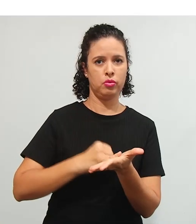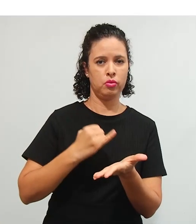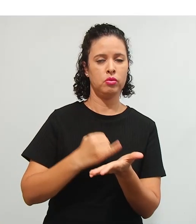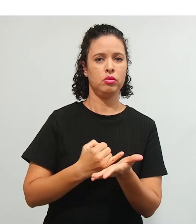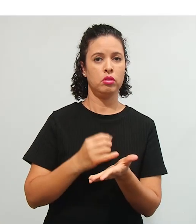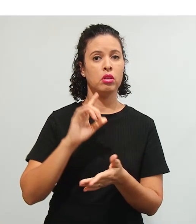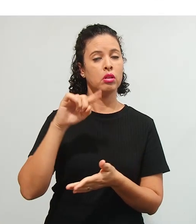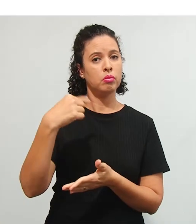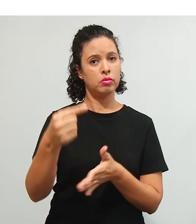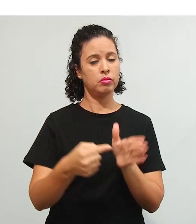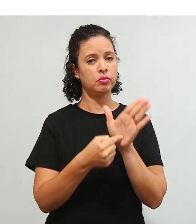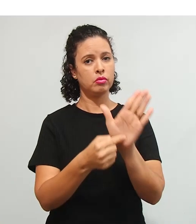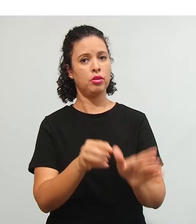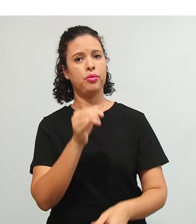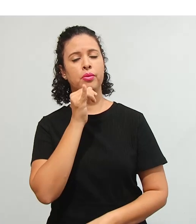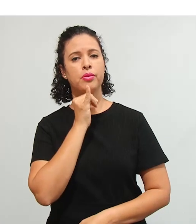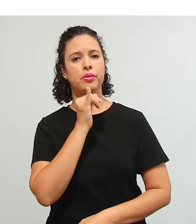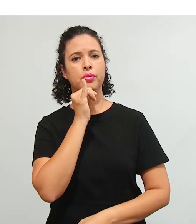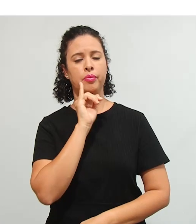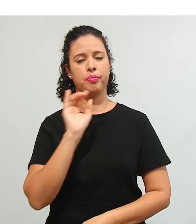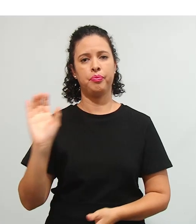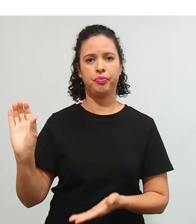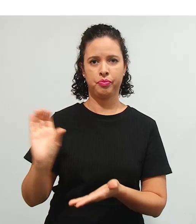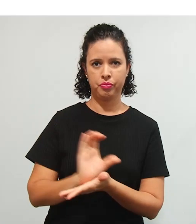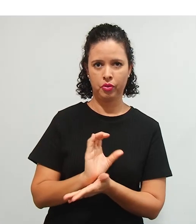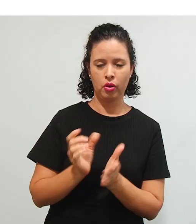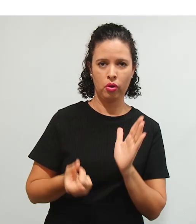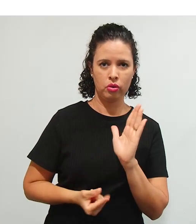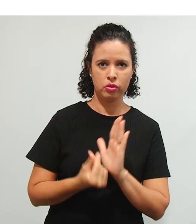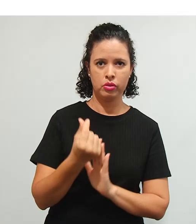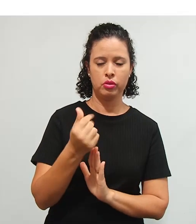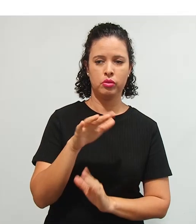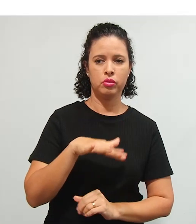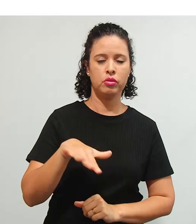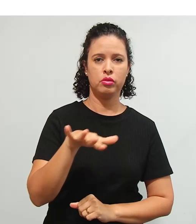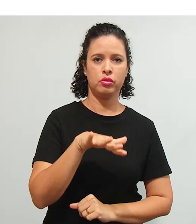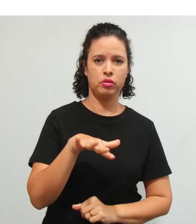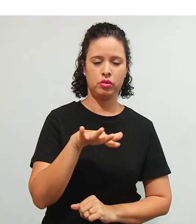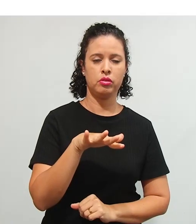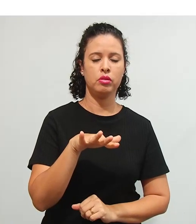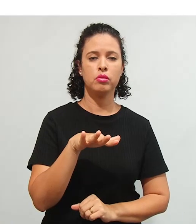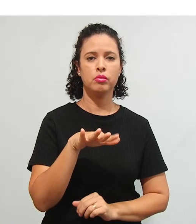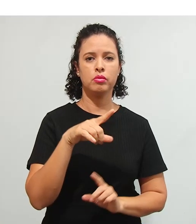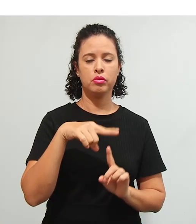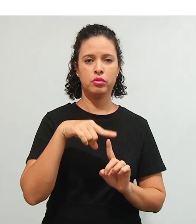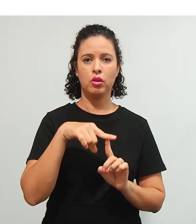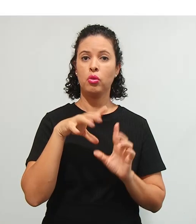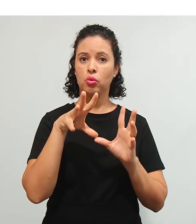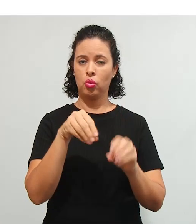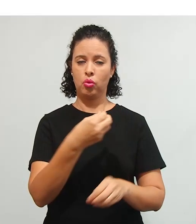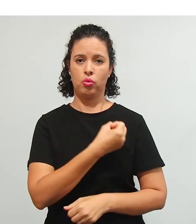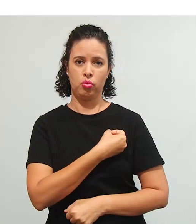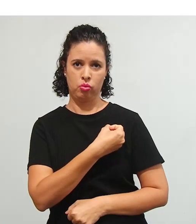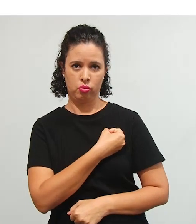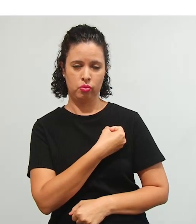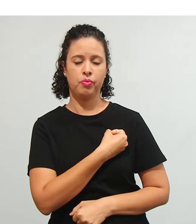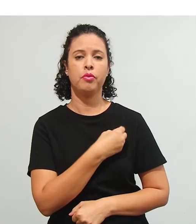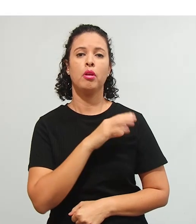um exemplo de receita orçamentária por natureza com todos os códigos, mas eu vou trazer